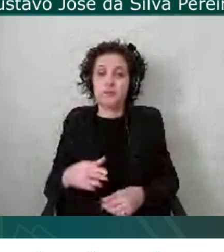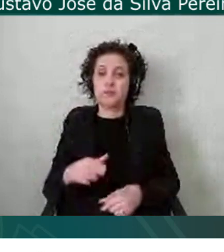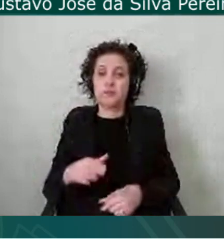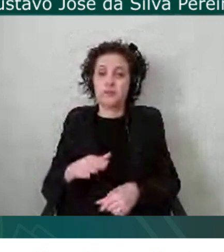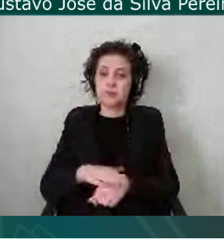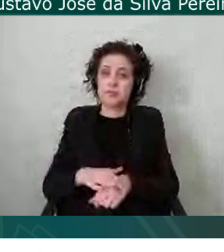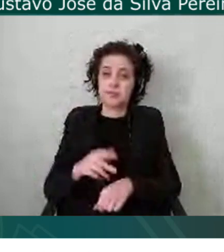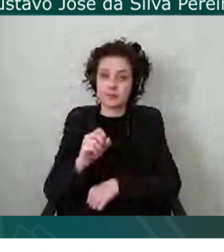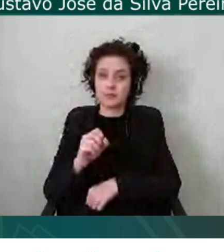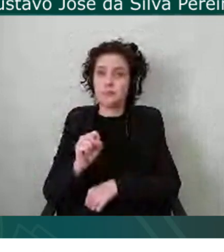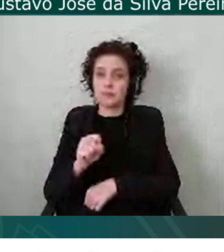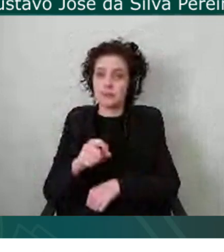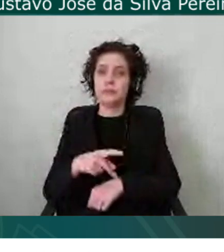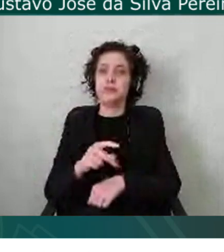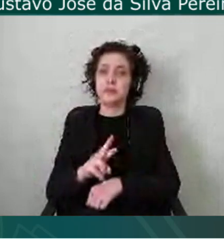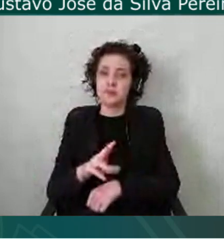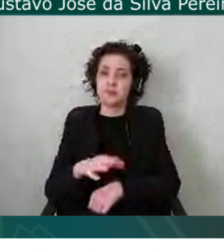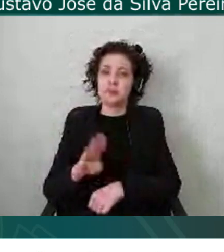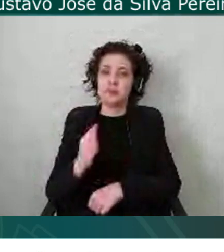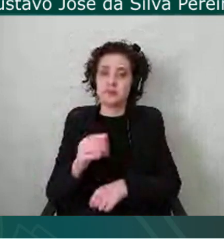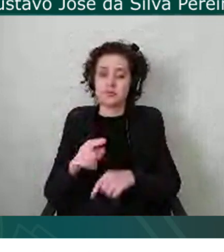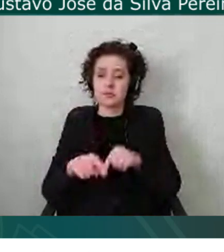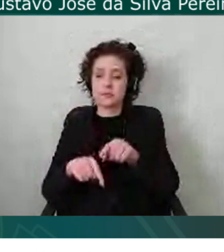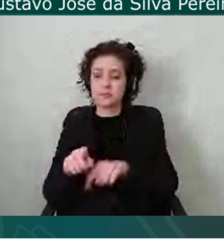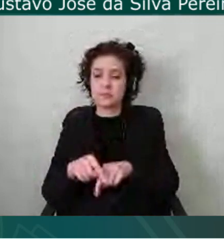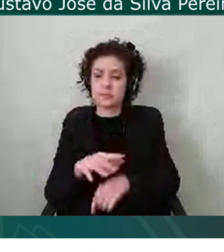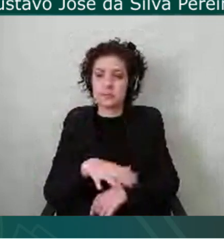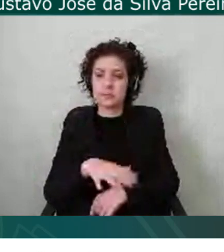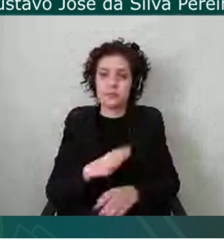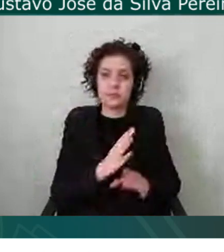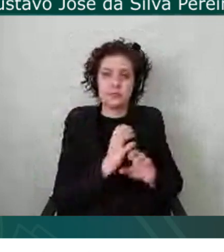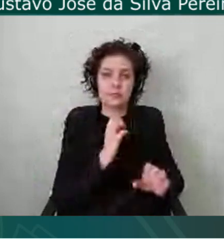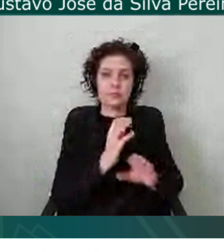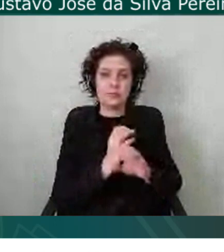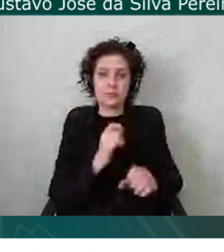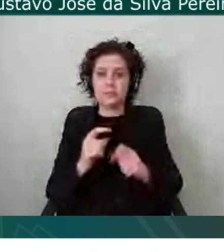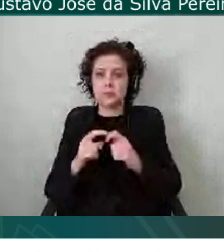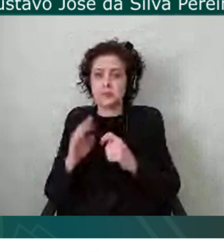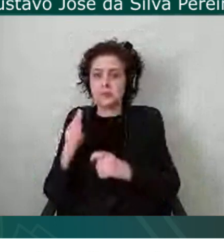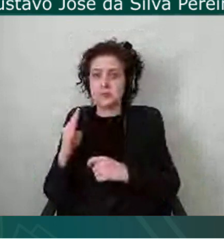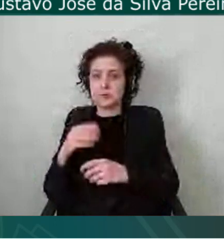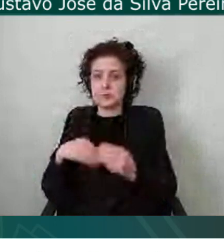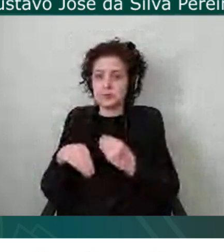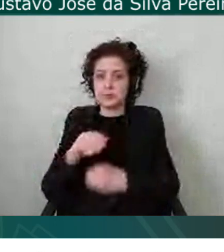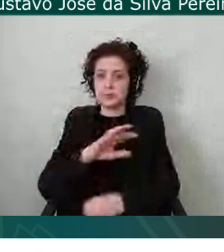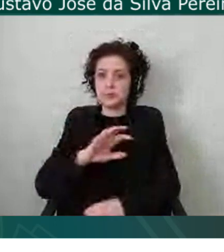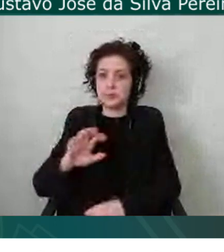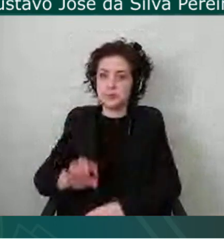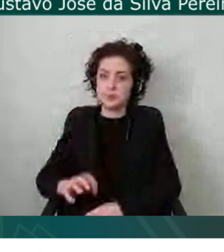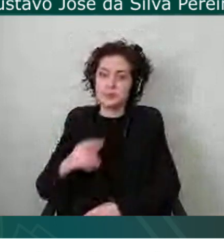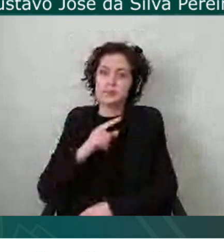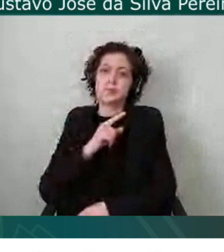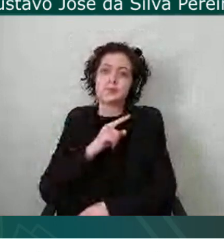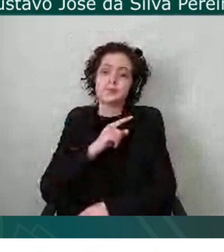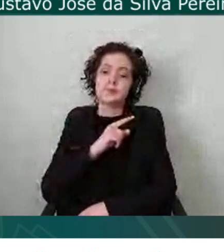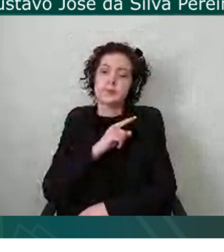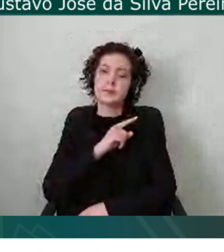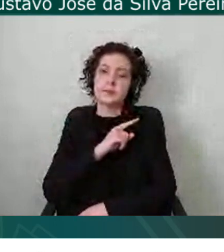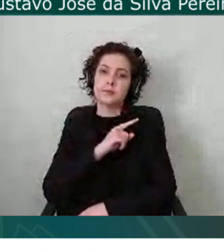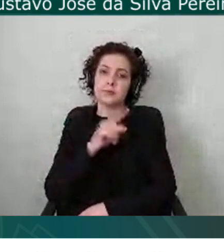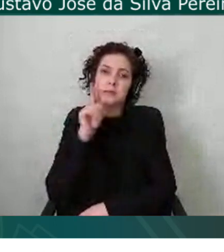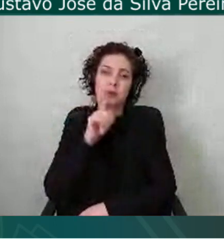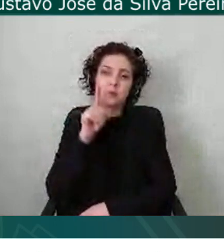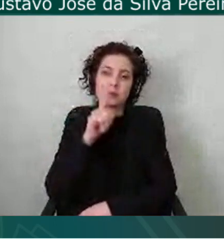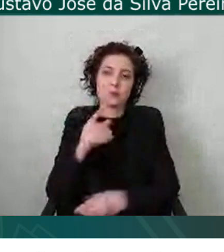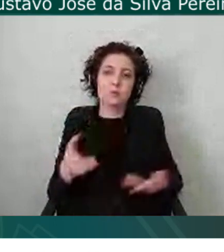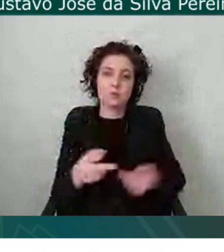de biomateriais do Departamento de Engenharia Biomédica da Universidade da Califórnia, nos Estados Unidos, e atualmente é professora